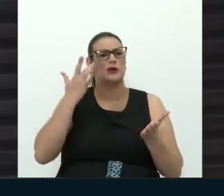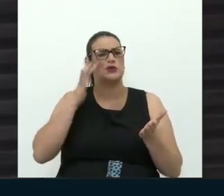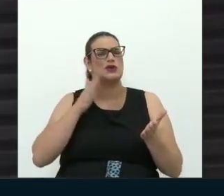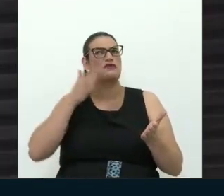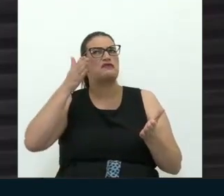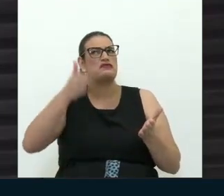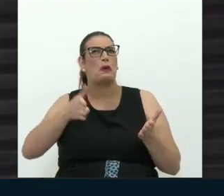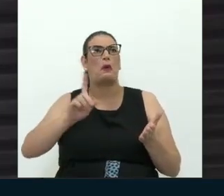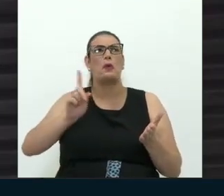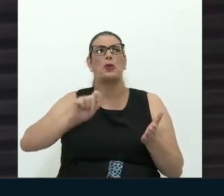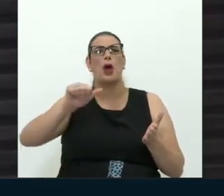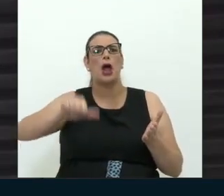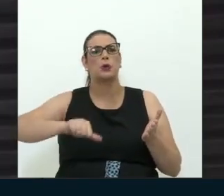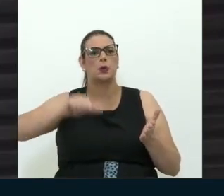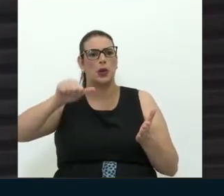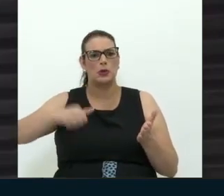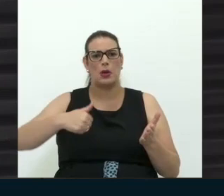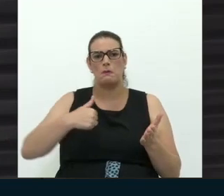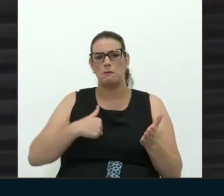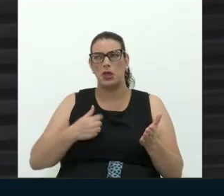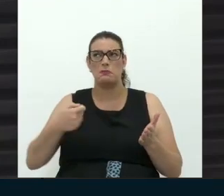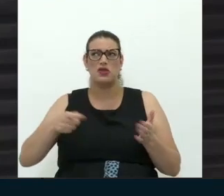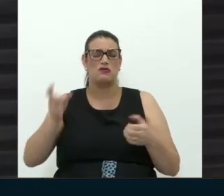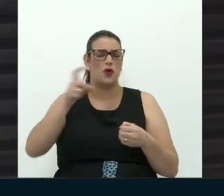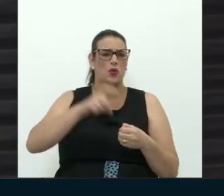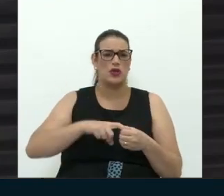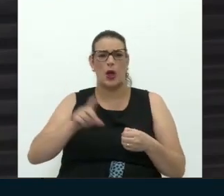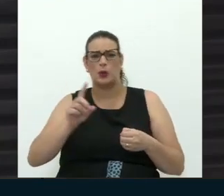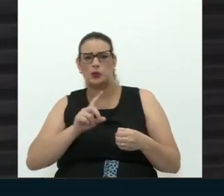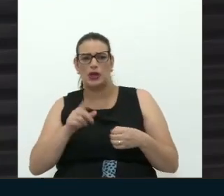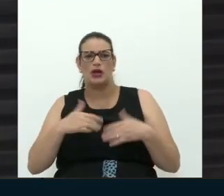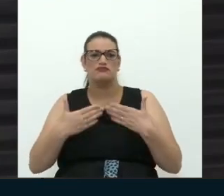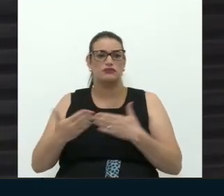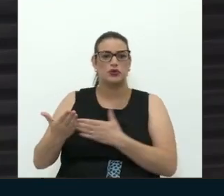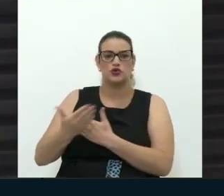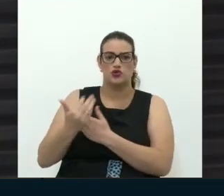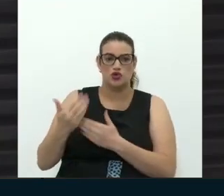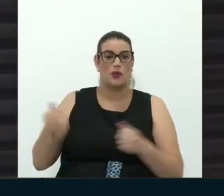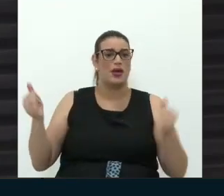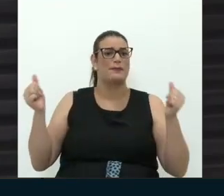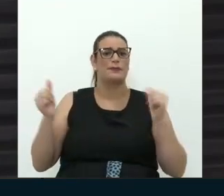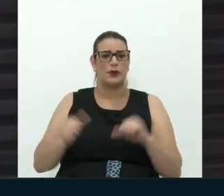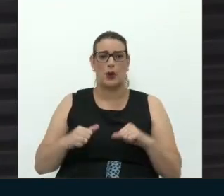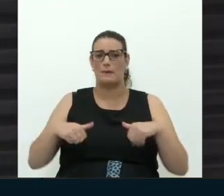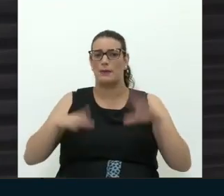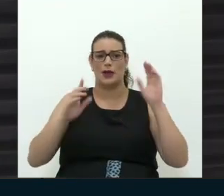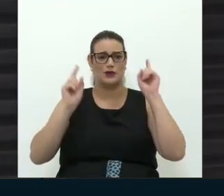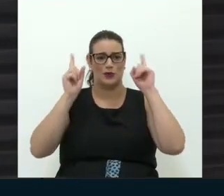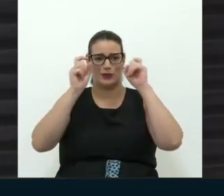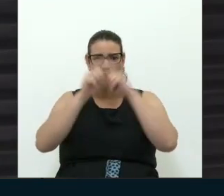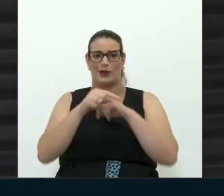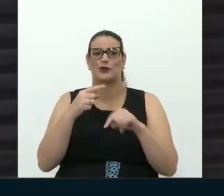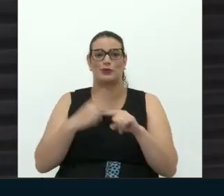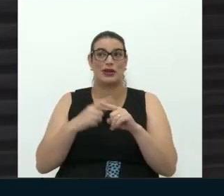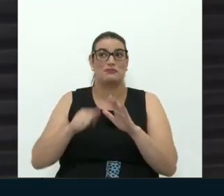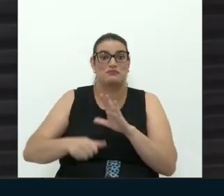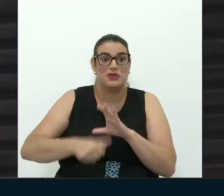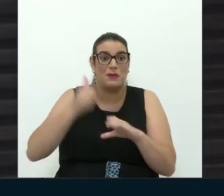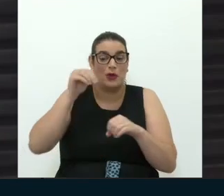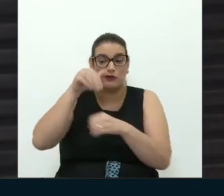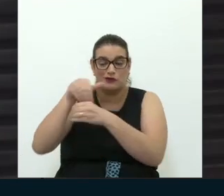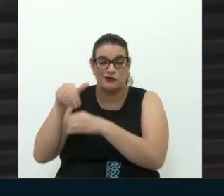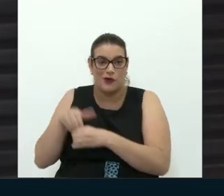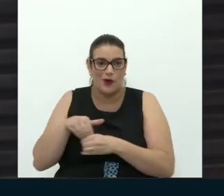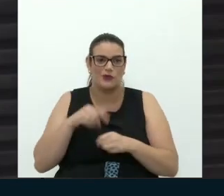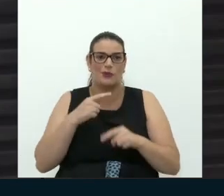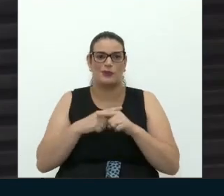fui atualizar minha biometria Será que eu preciso voltar lá e na questão dos jovens isso é ainda mais complicado primeiro título né que